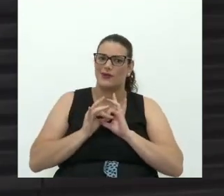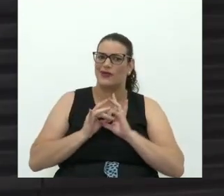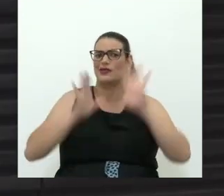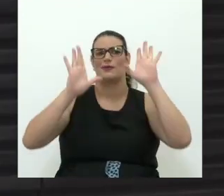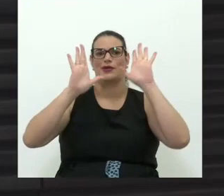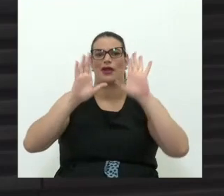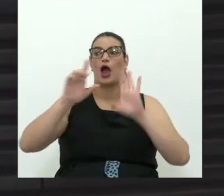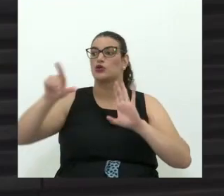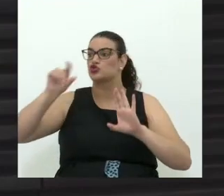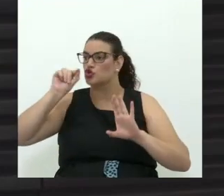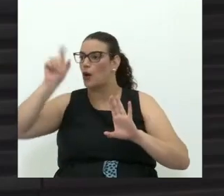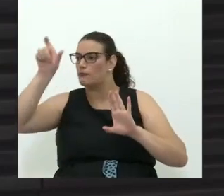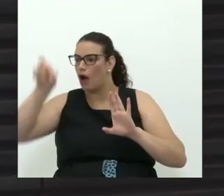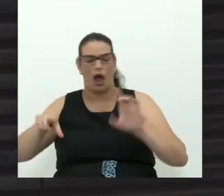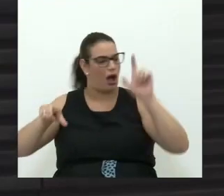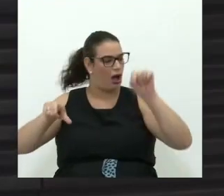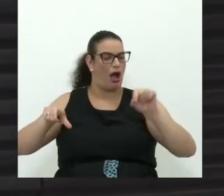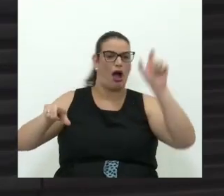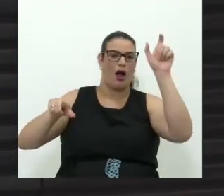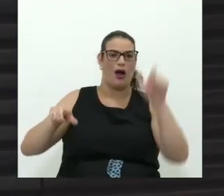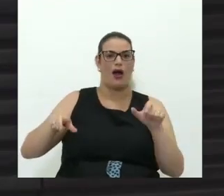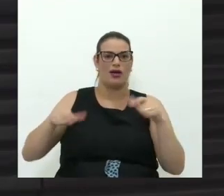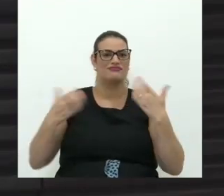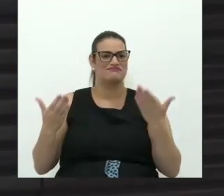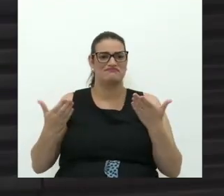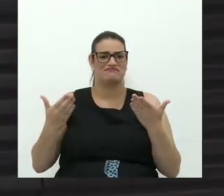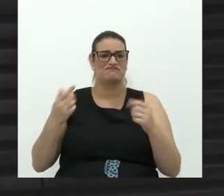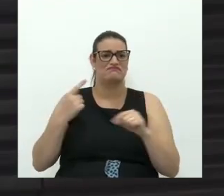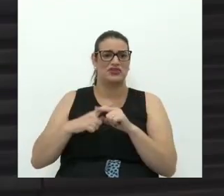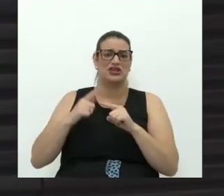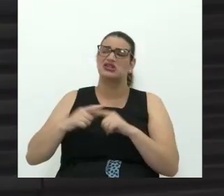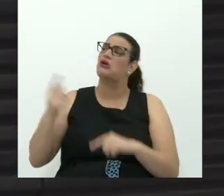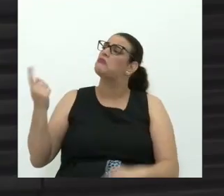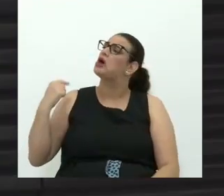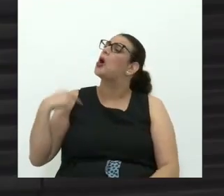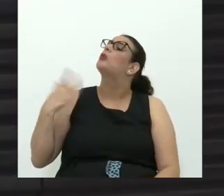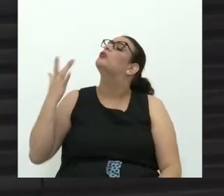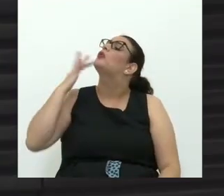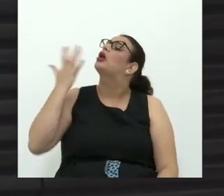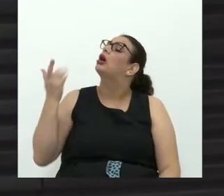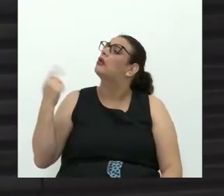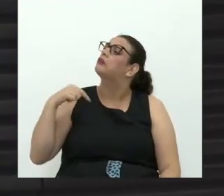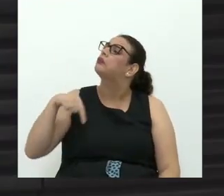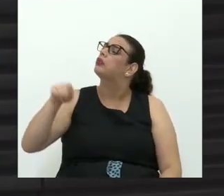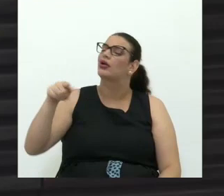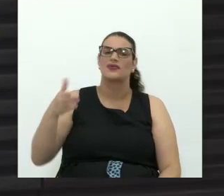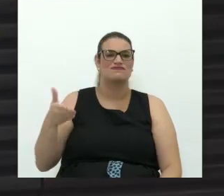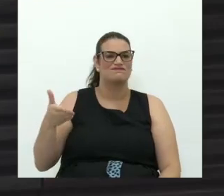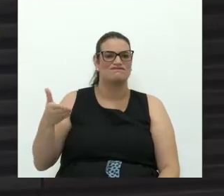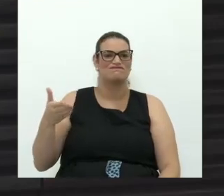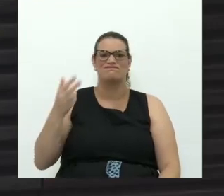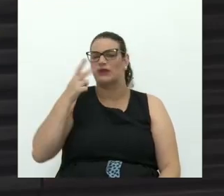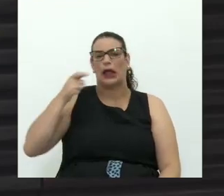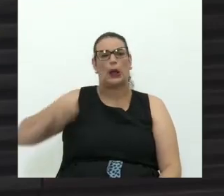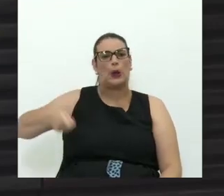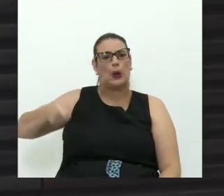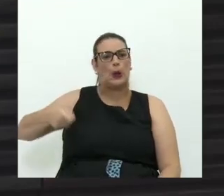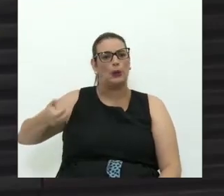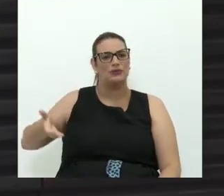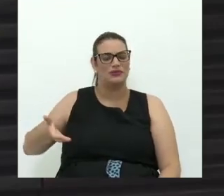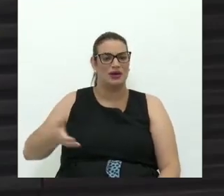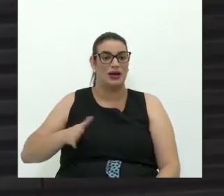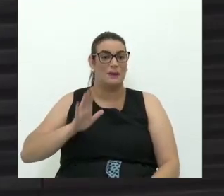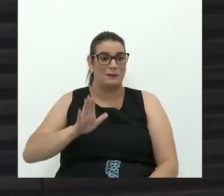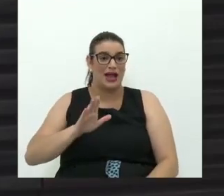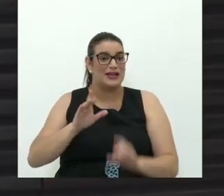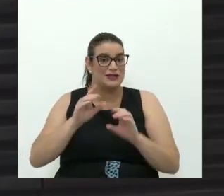de escolha porque senão vão escolher por nós é isso e o voto não é livre Pois é